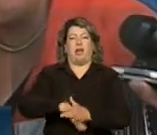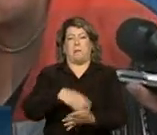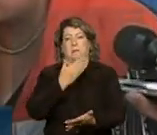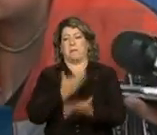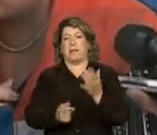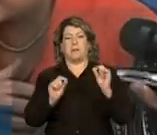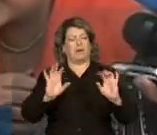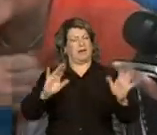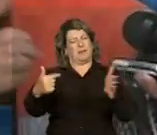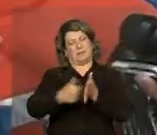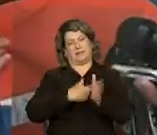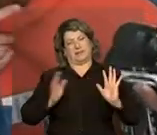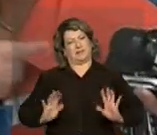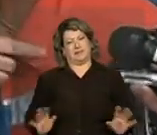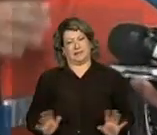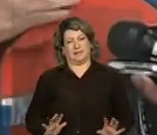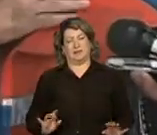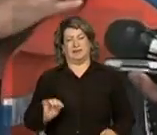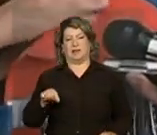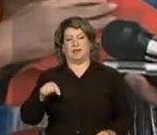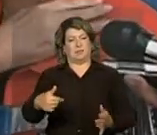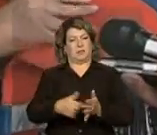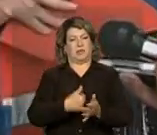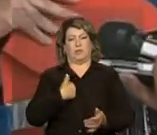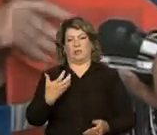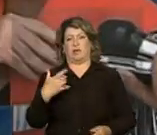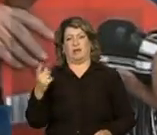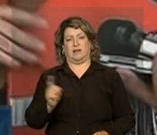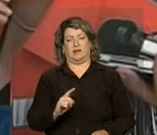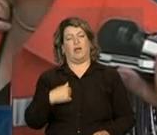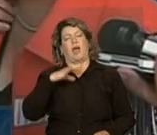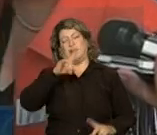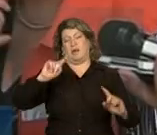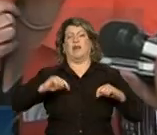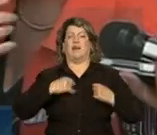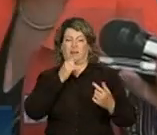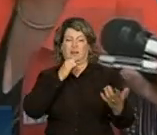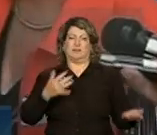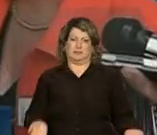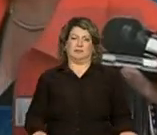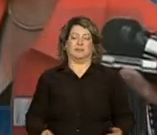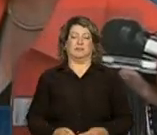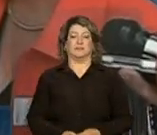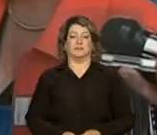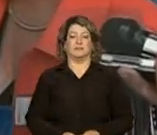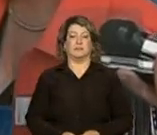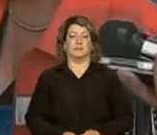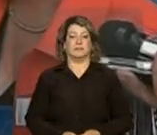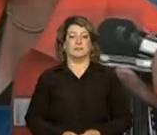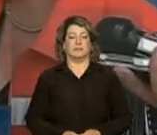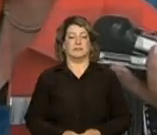aceito. Eu também não. Tá? Essa pergunta eu vou achar que é provocação.